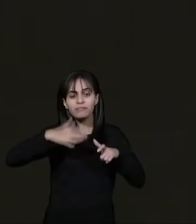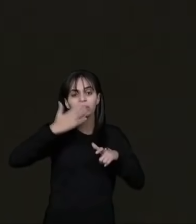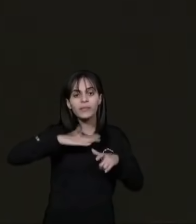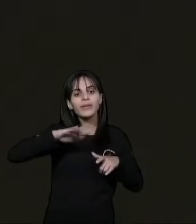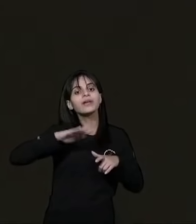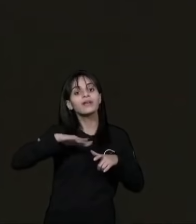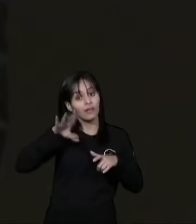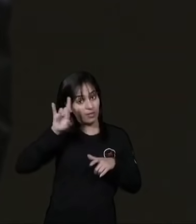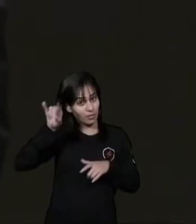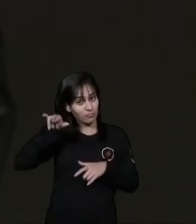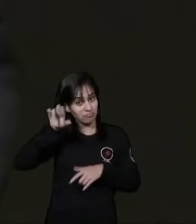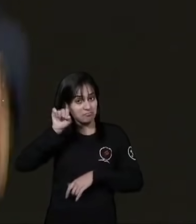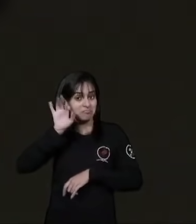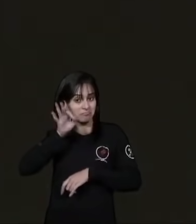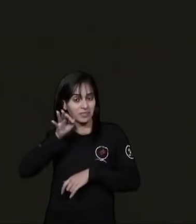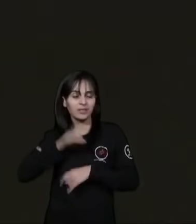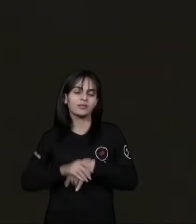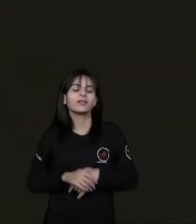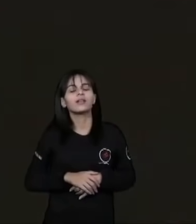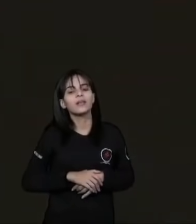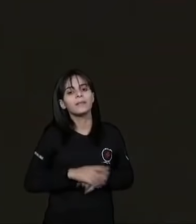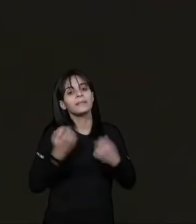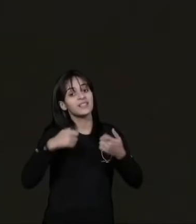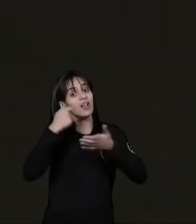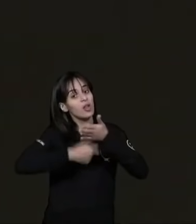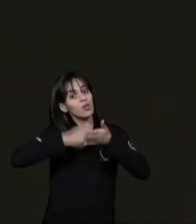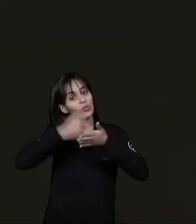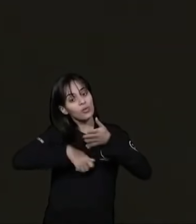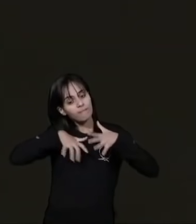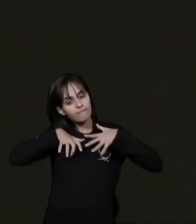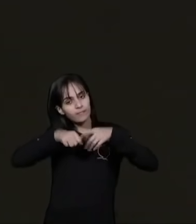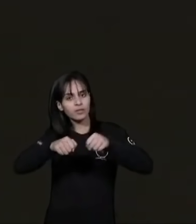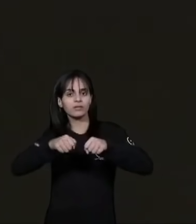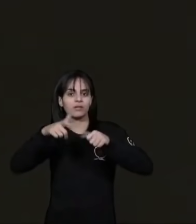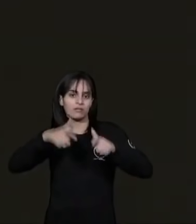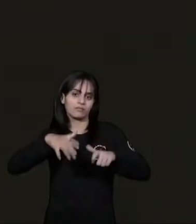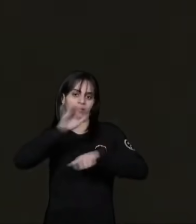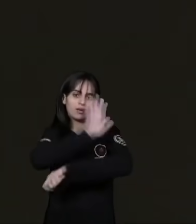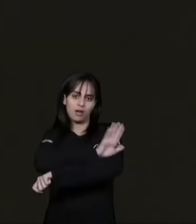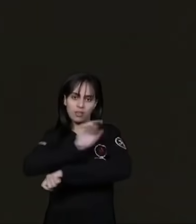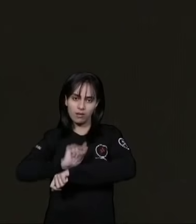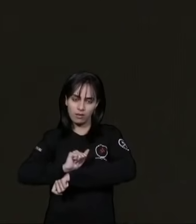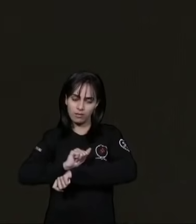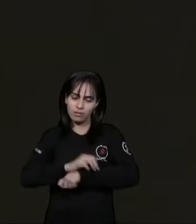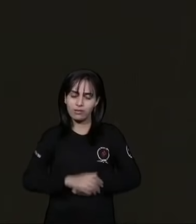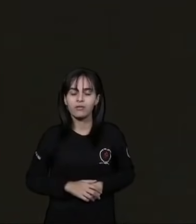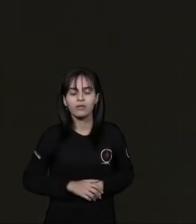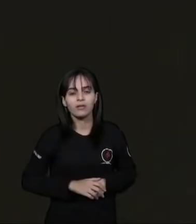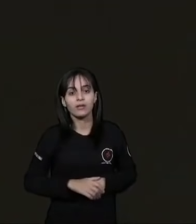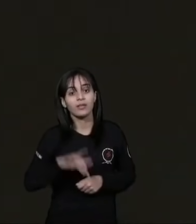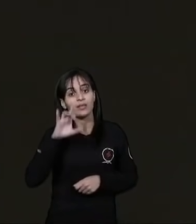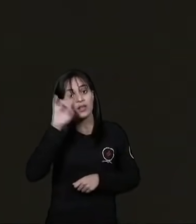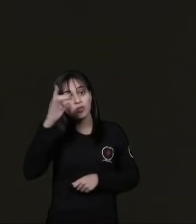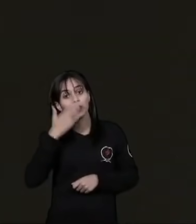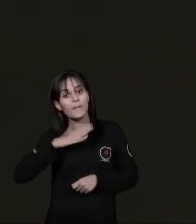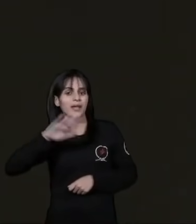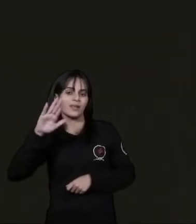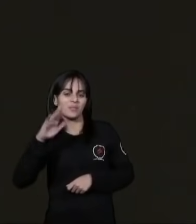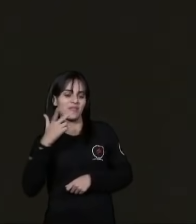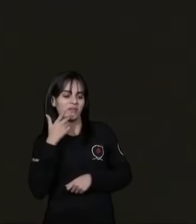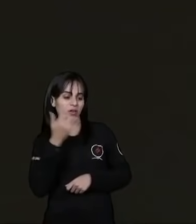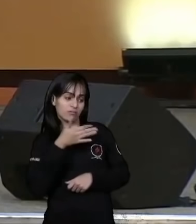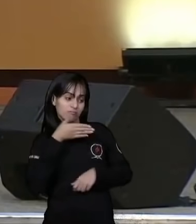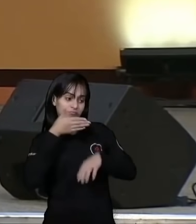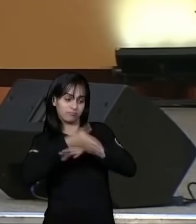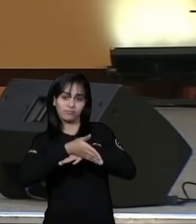Foi Deus né tiveram que lutar para conquistar a Terra Deus prometeu mas não